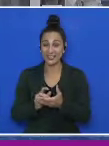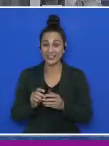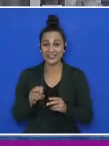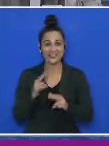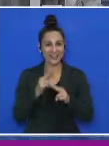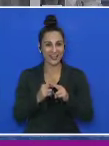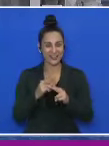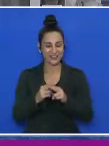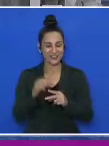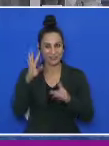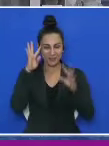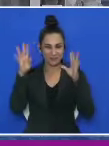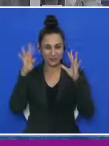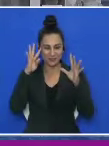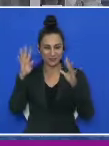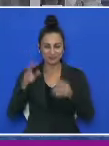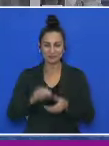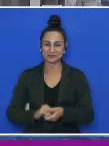pensou?